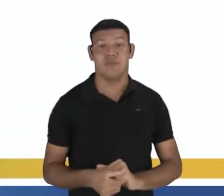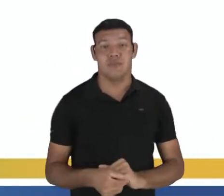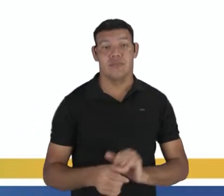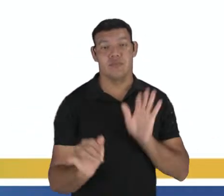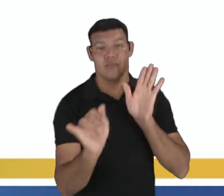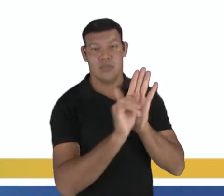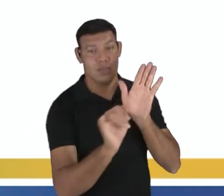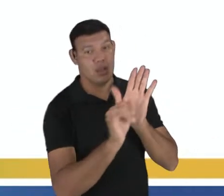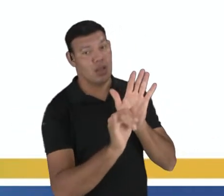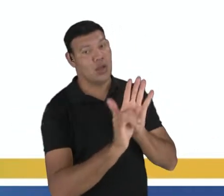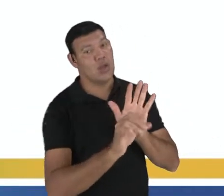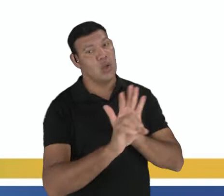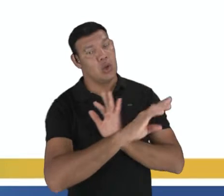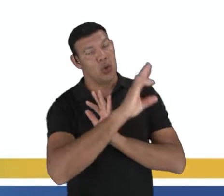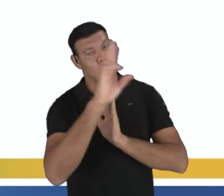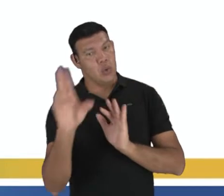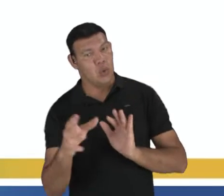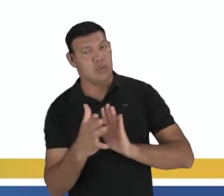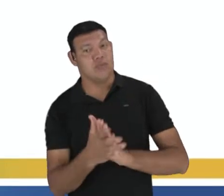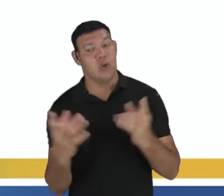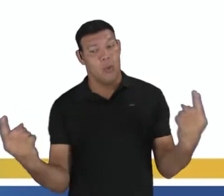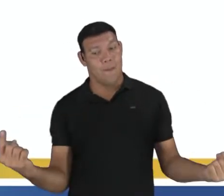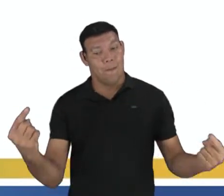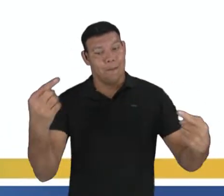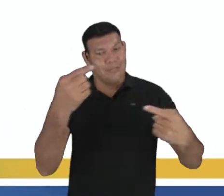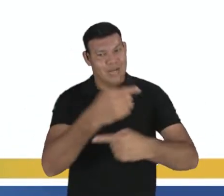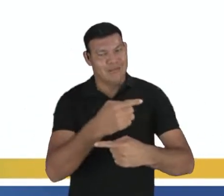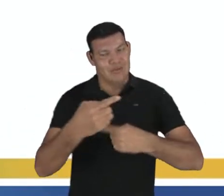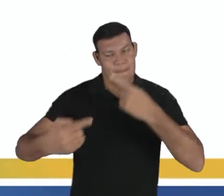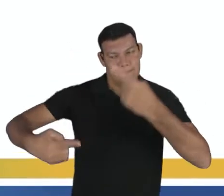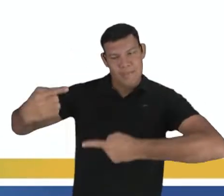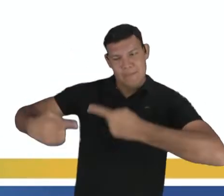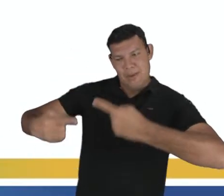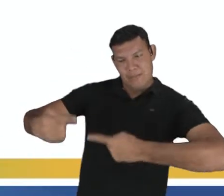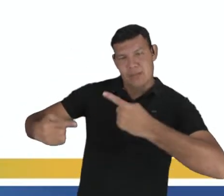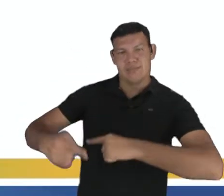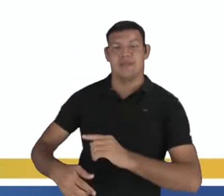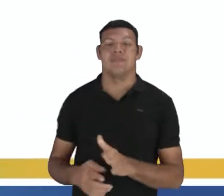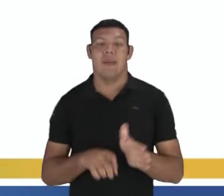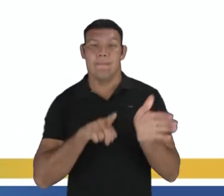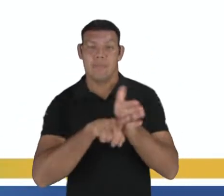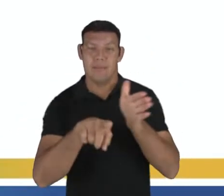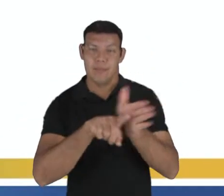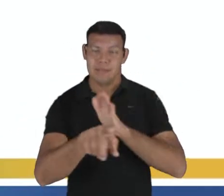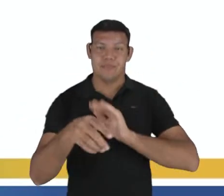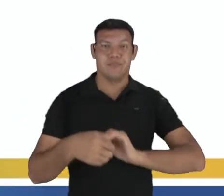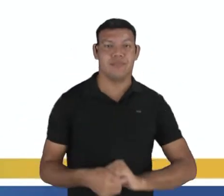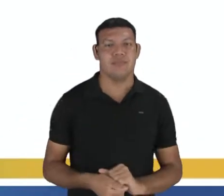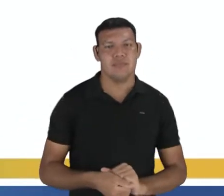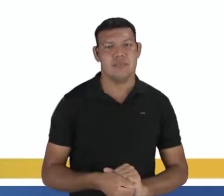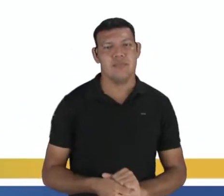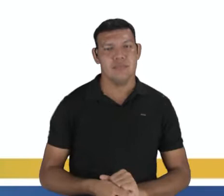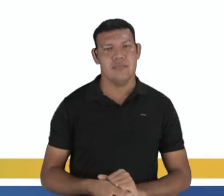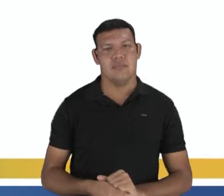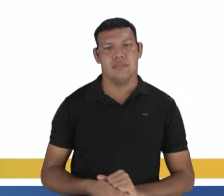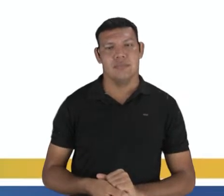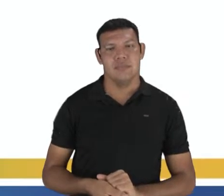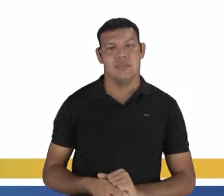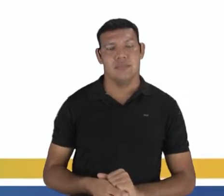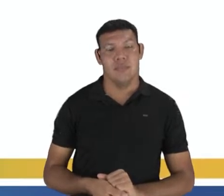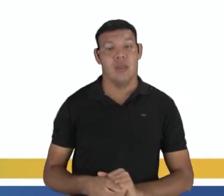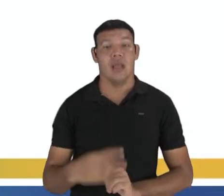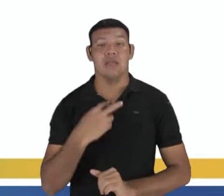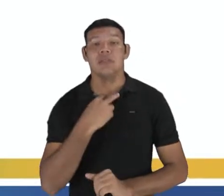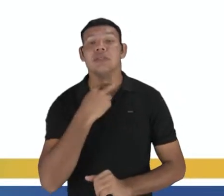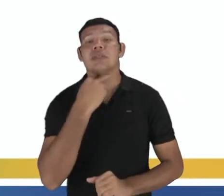elas ou para refutá-las, ou seja, para debater, para questionar. As vozes presentes